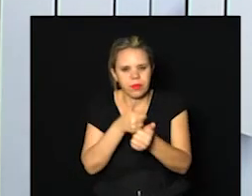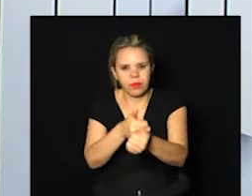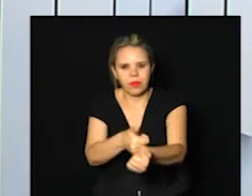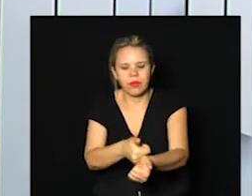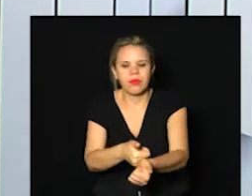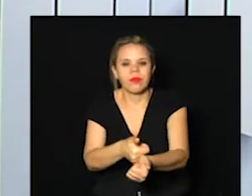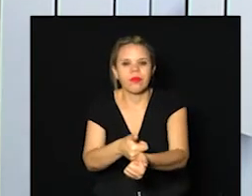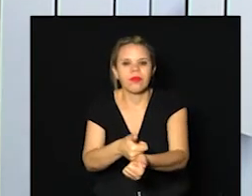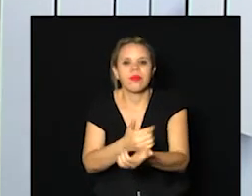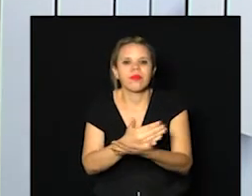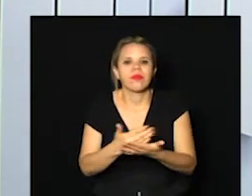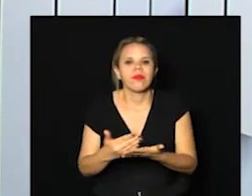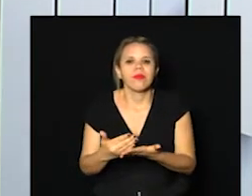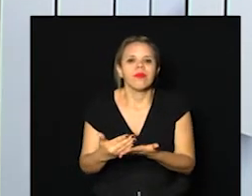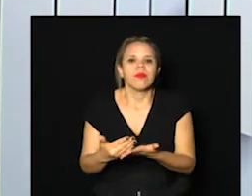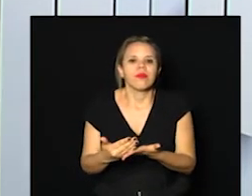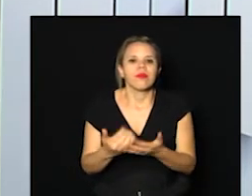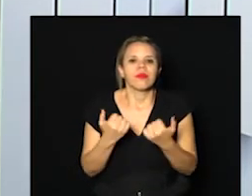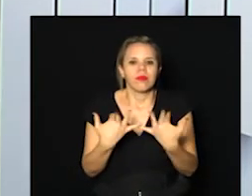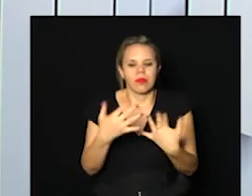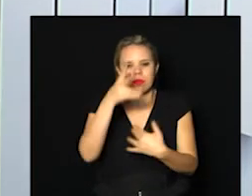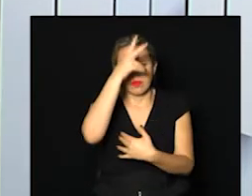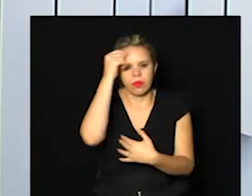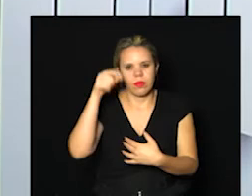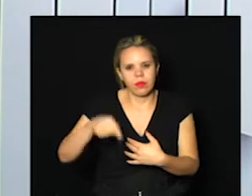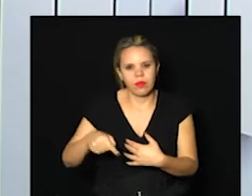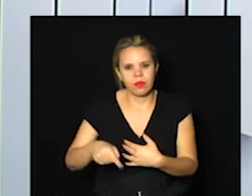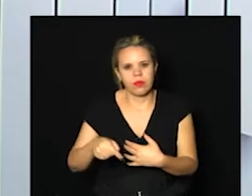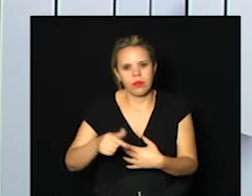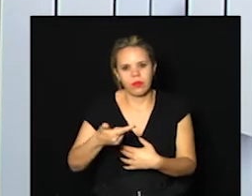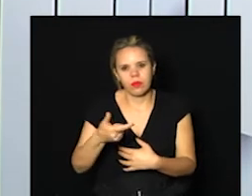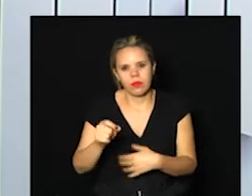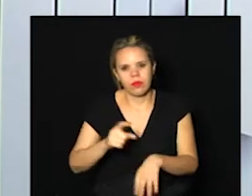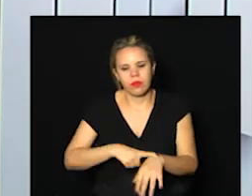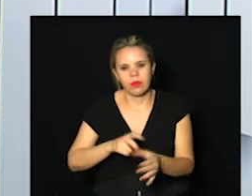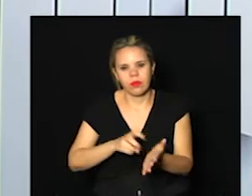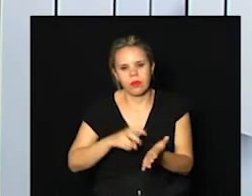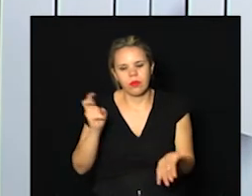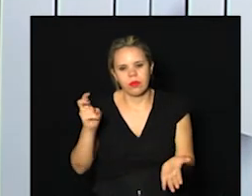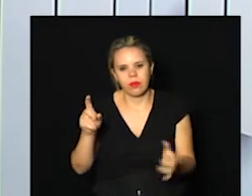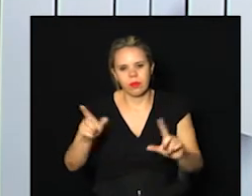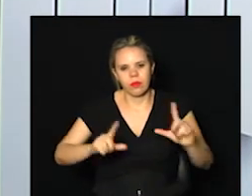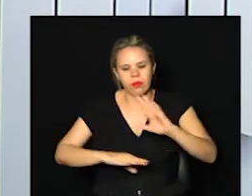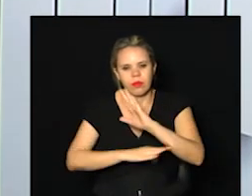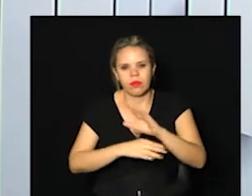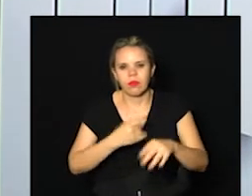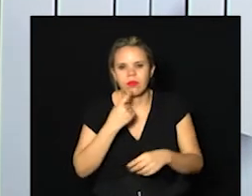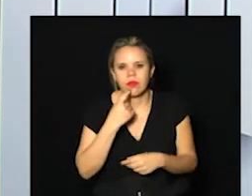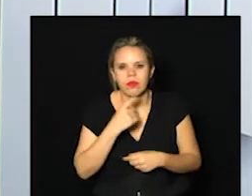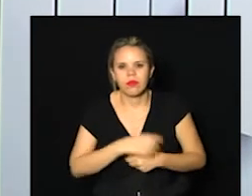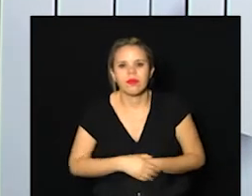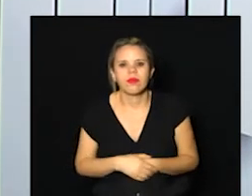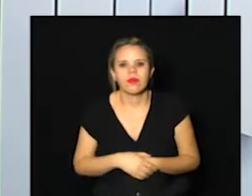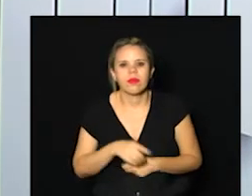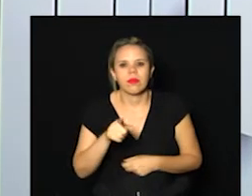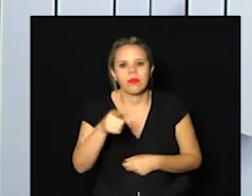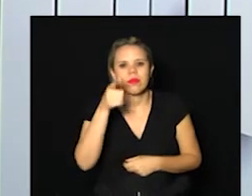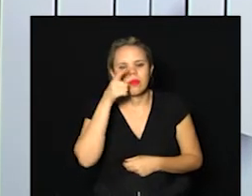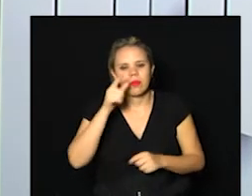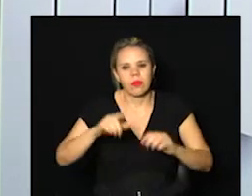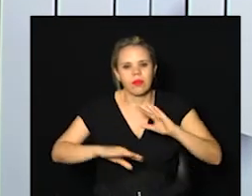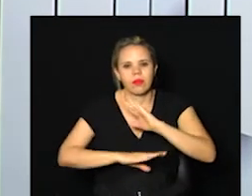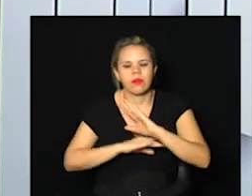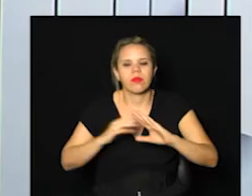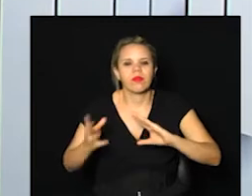acompanhou. A gente começou com a audiência pública aqui desde as 10 horas da manhã na TV Câmara Campinas. Você que assistiu o Câmara